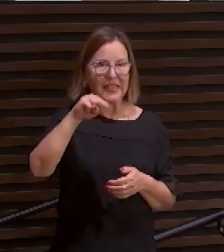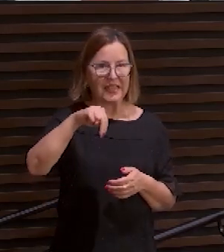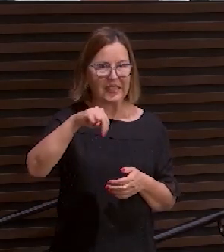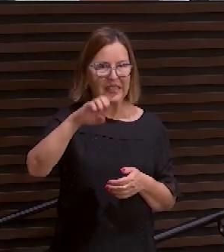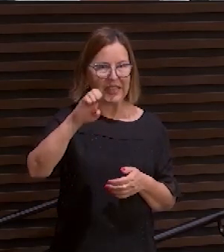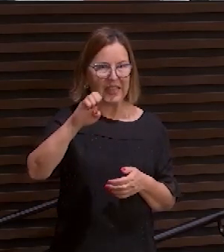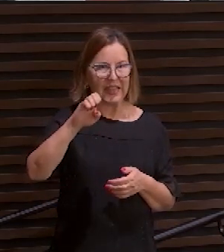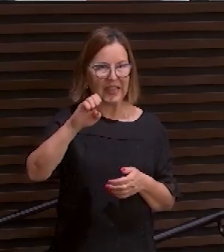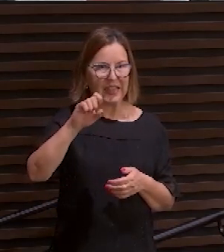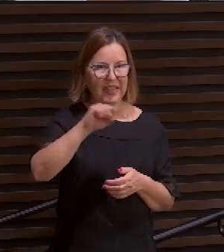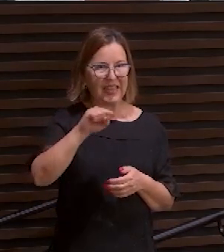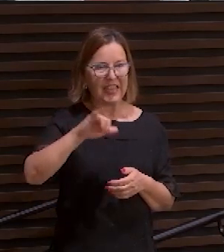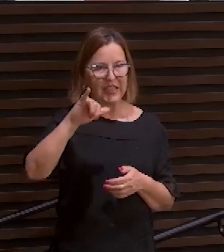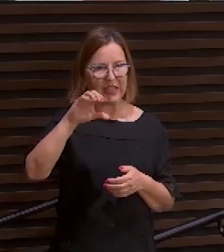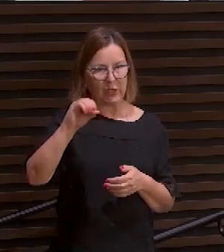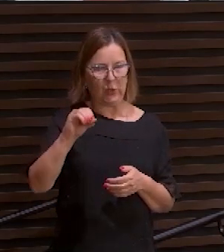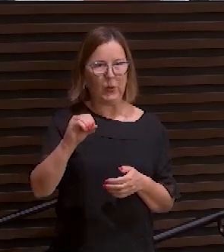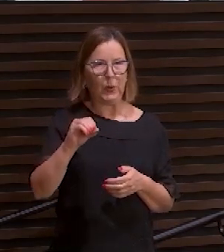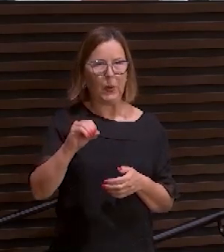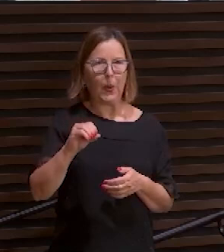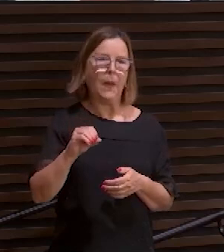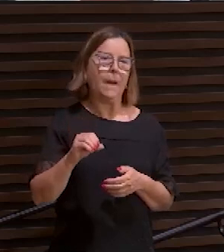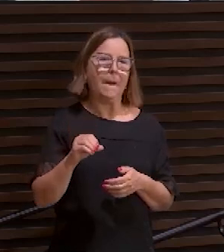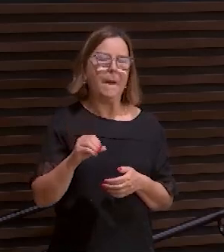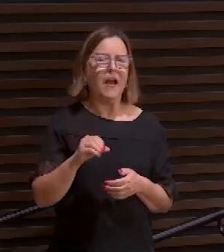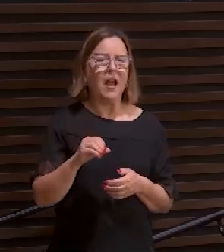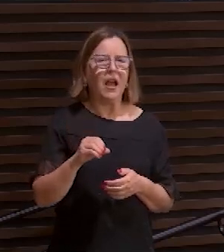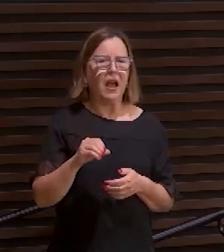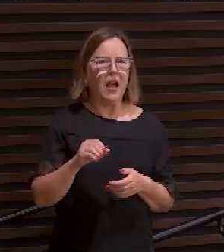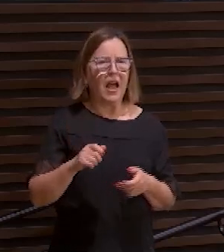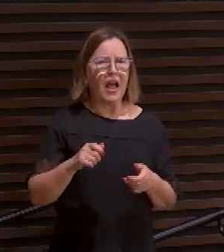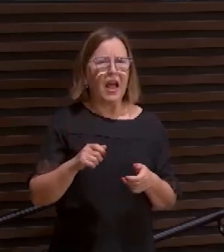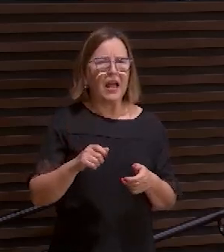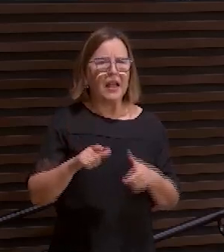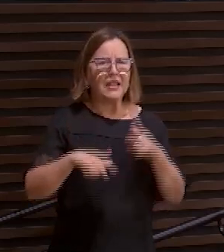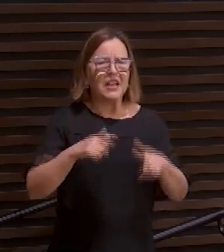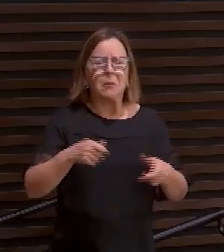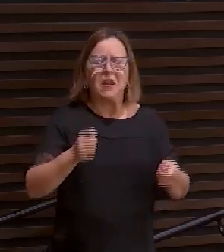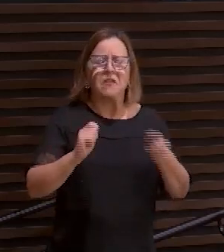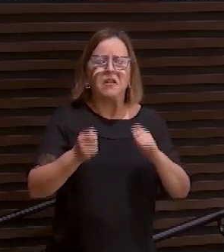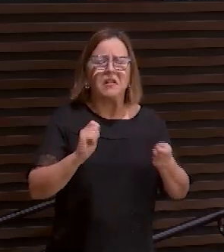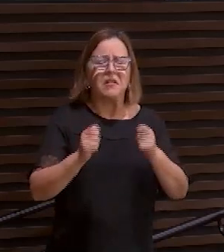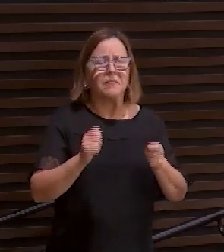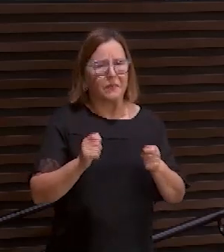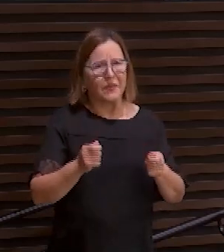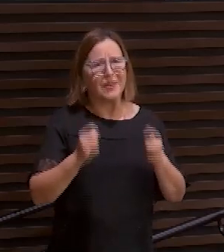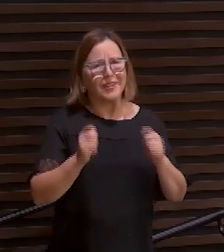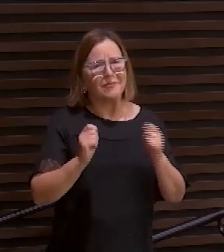analfabeto, carroceiro de Londrina, foi meu professor de teologia dentro desse gabinete.